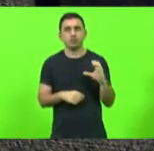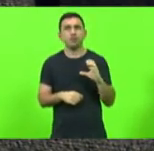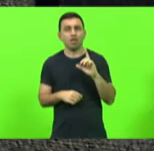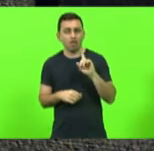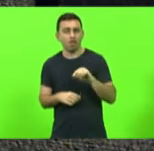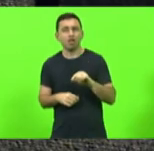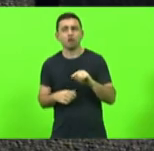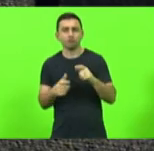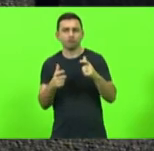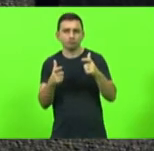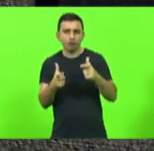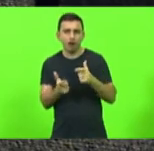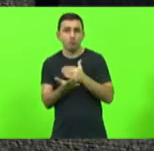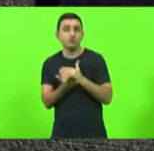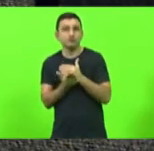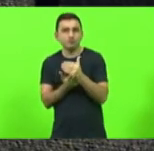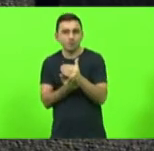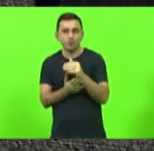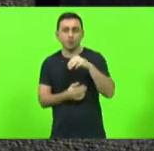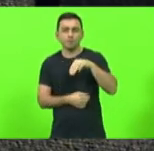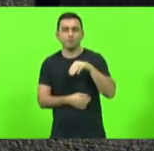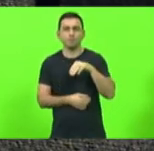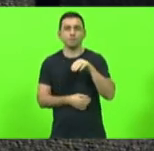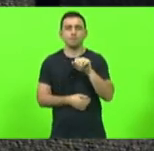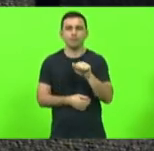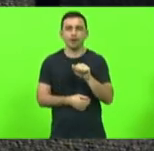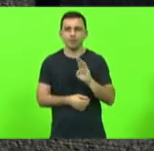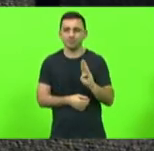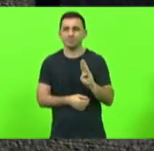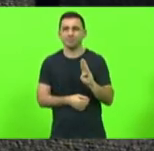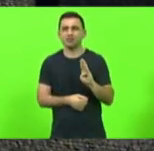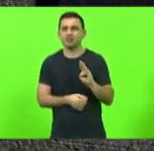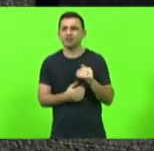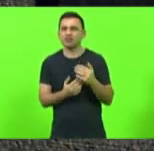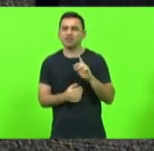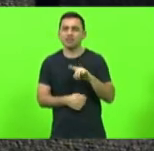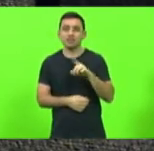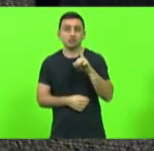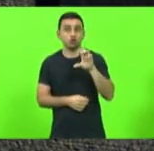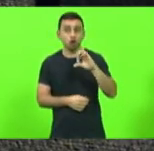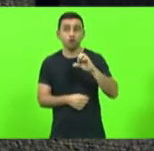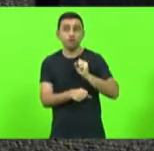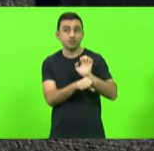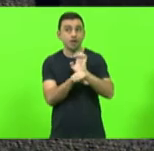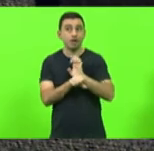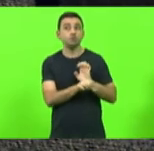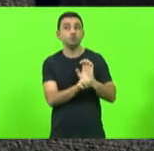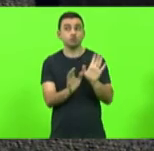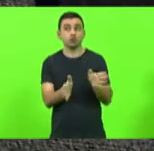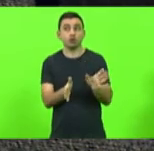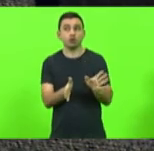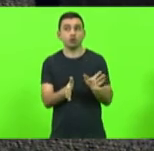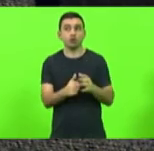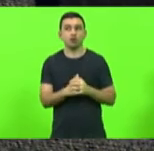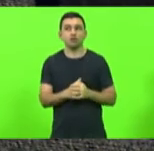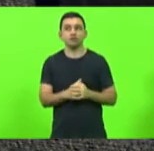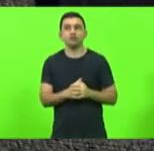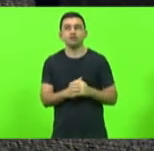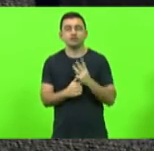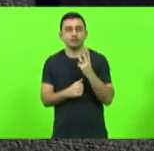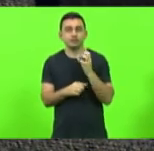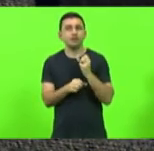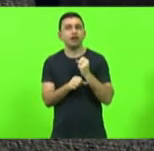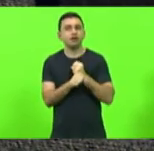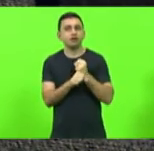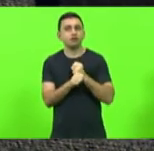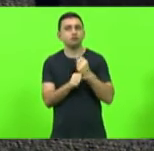do MAB. O MAB hoje, que, depois de todos esses anos, está em 19 estados desse país, nesses 30 anos de luta.